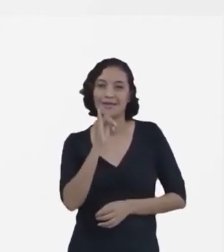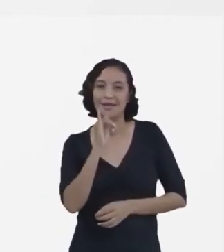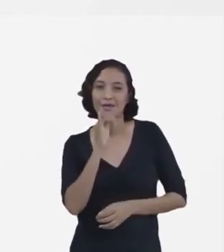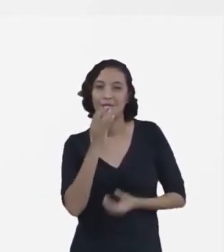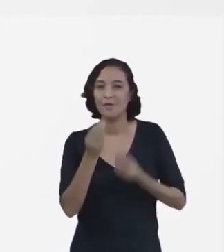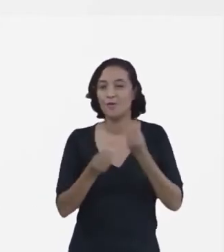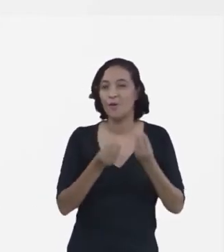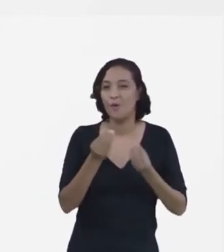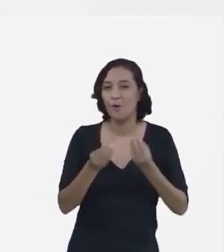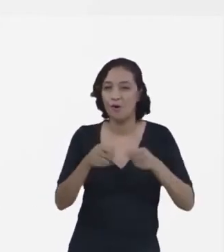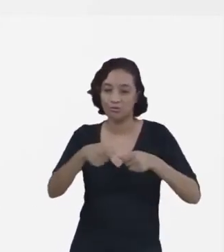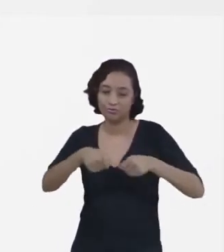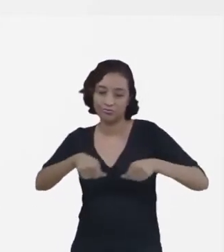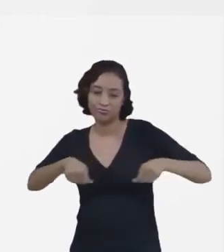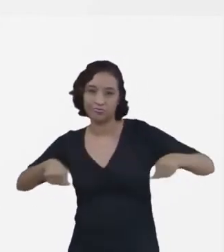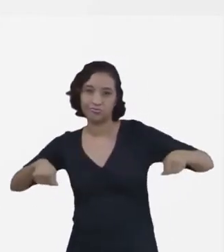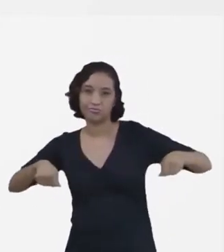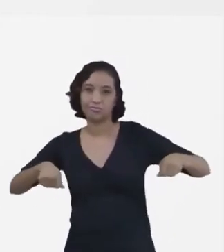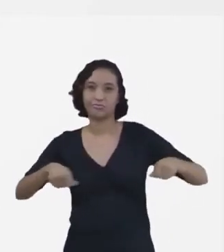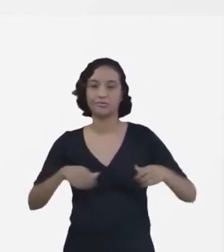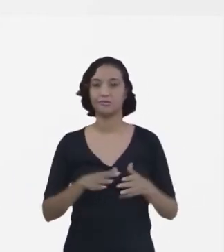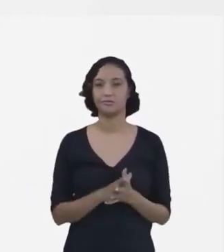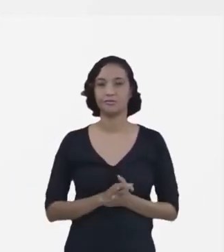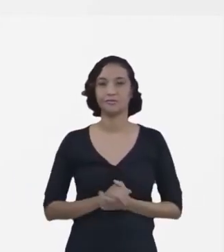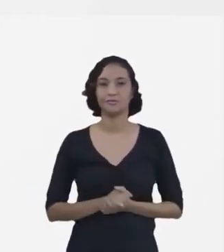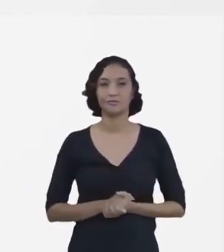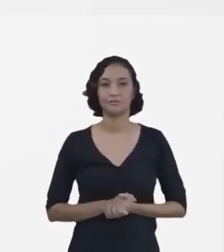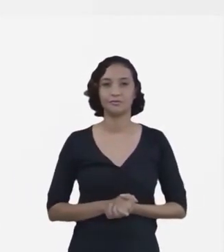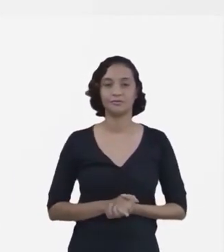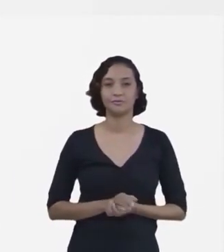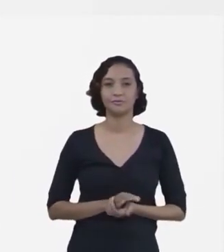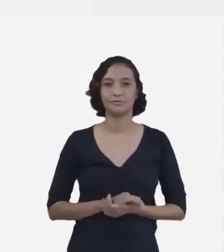convencionais, régua e fita métrica.